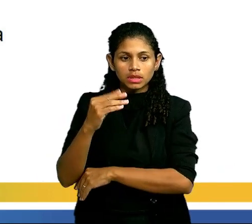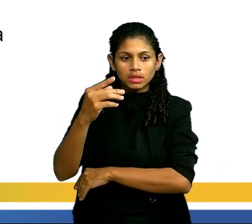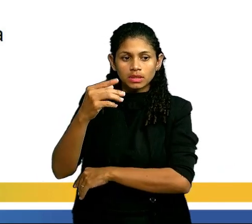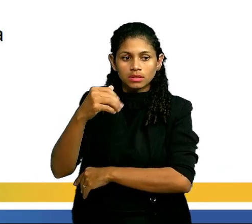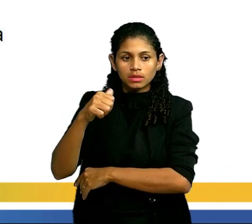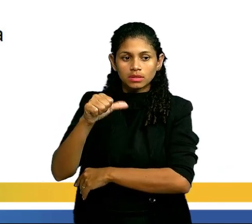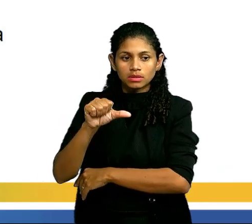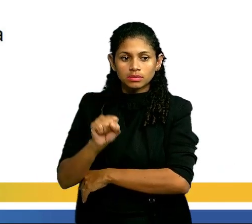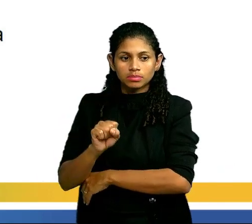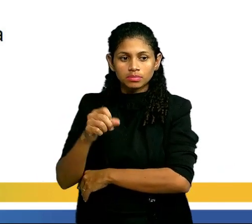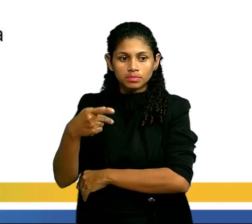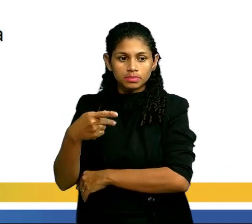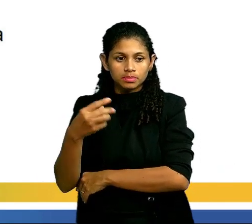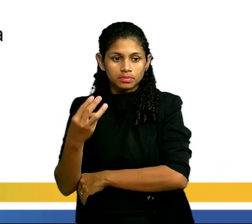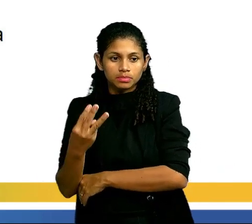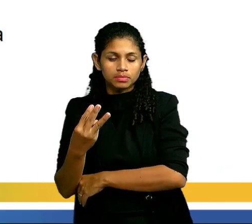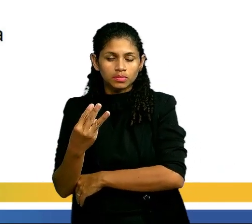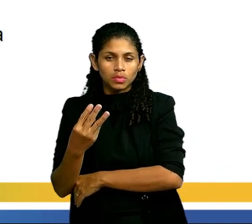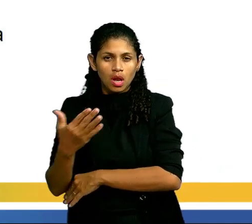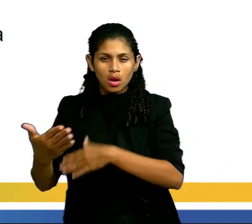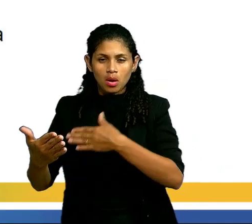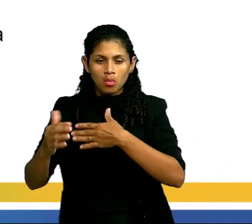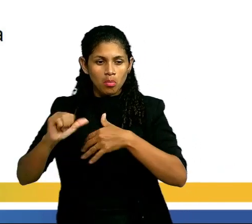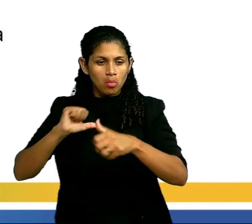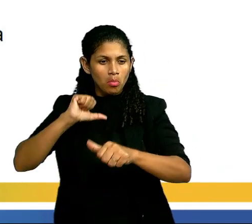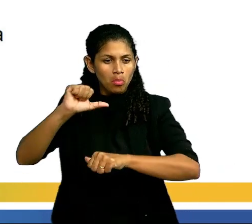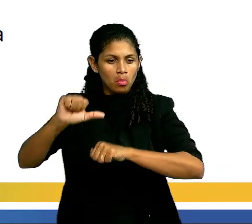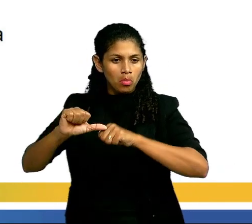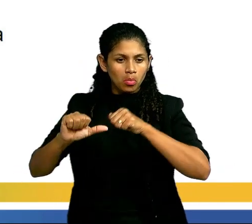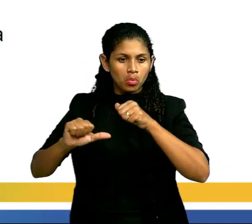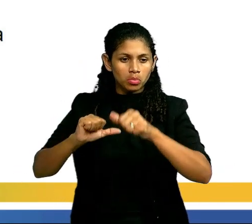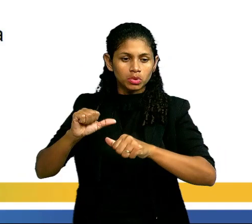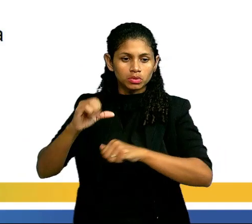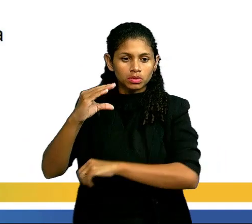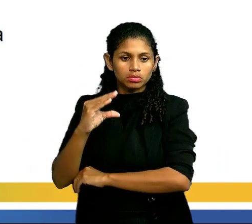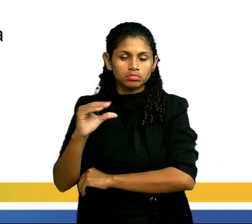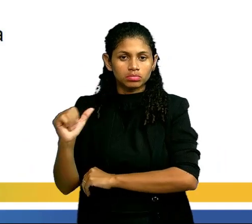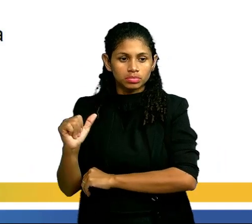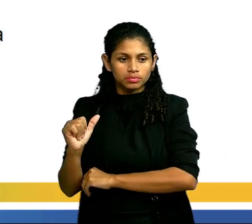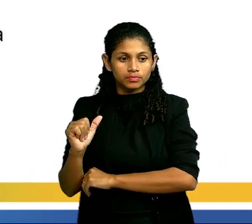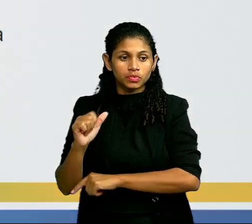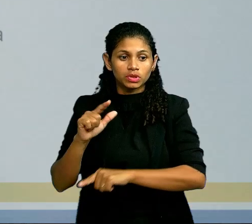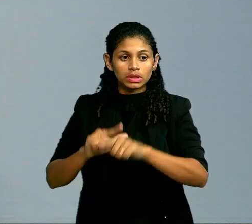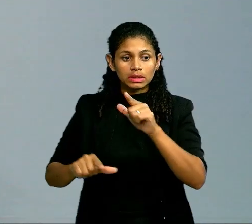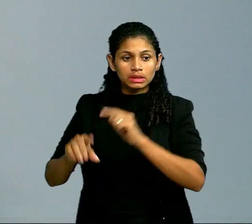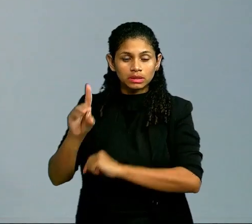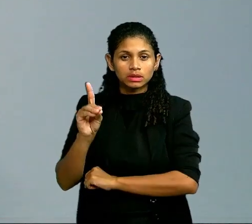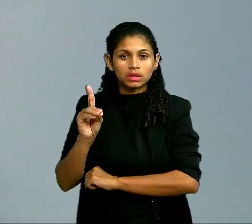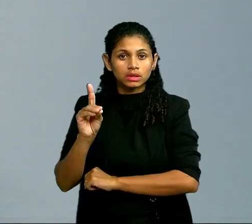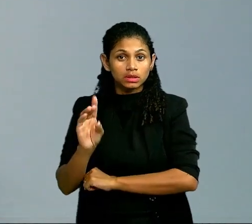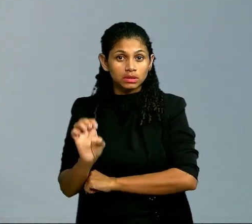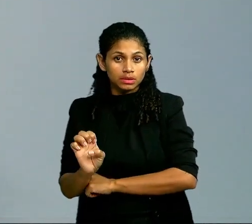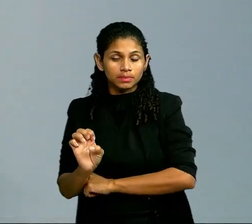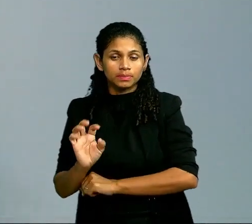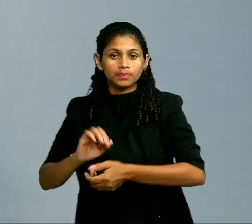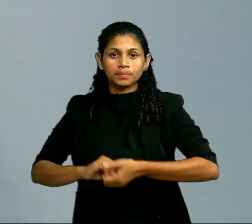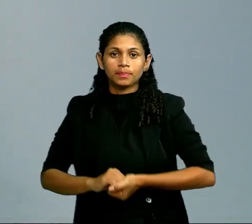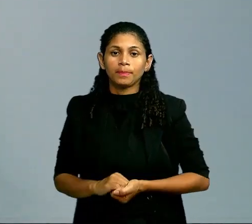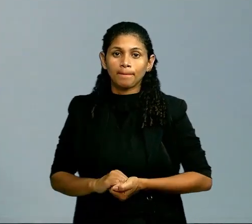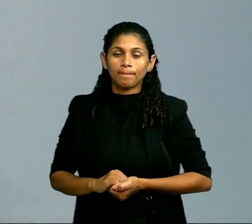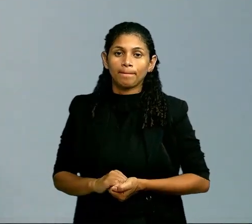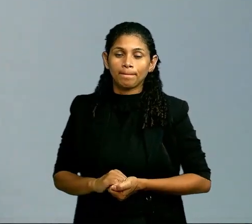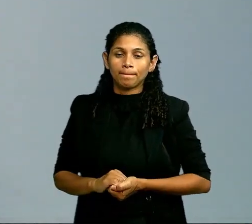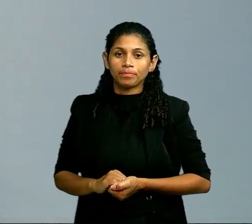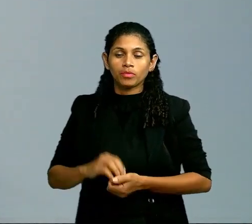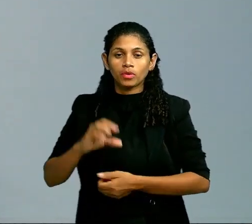sp3d2 com geometria hexagonal plana. Nessa questão, nós precisamos falar primeiro do que é uma alotropia. Uma alotropia é uma